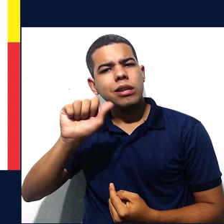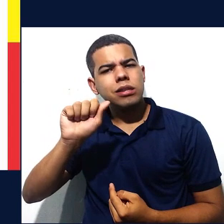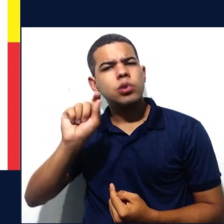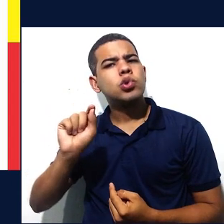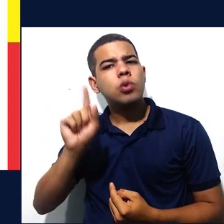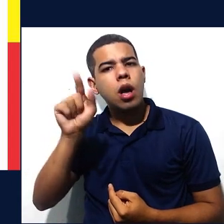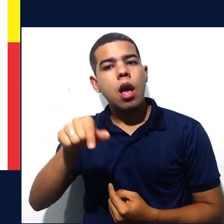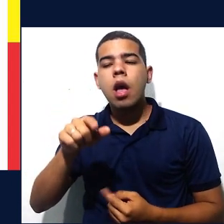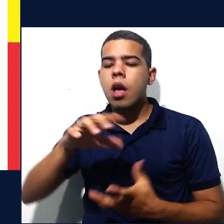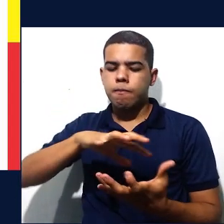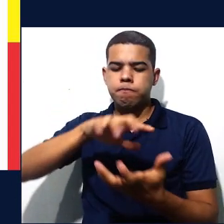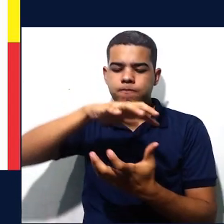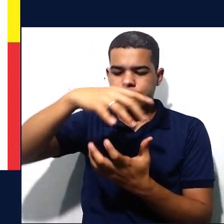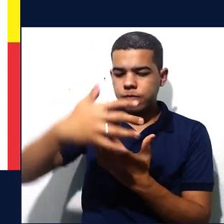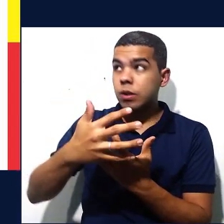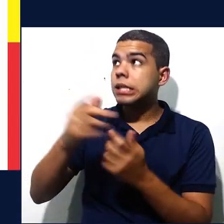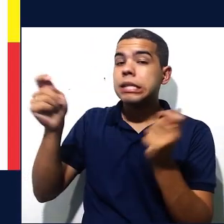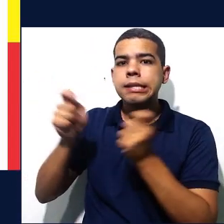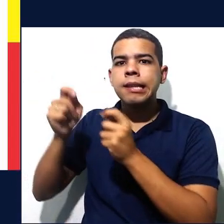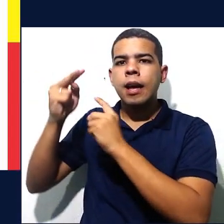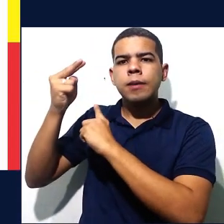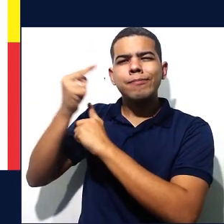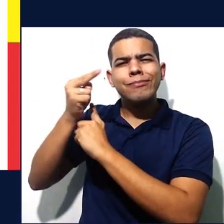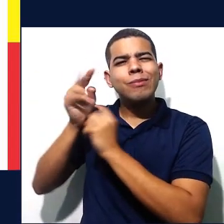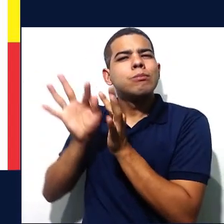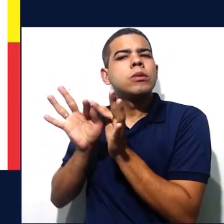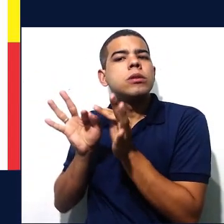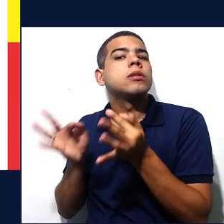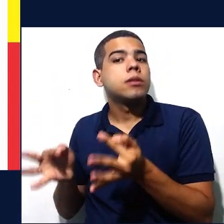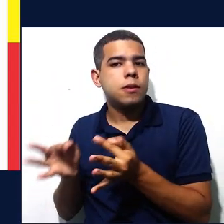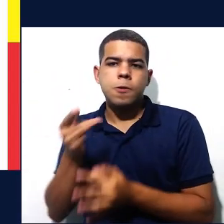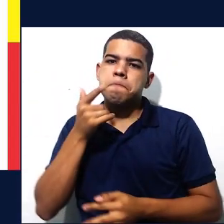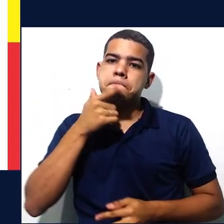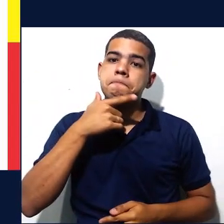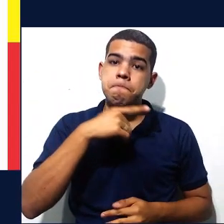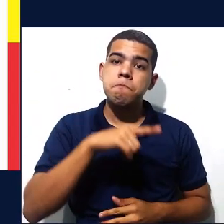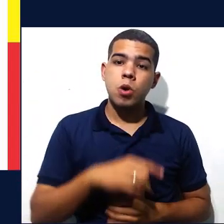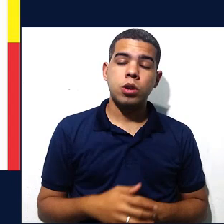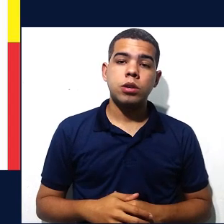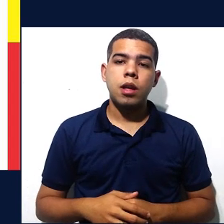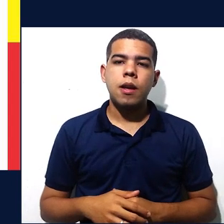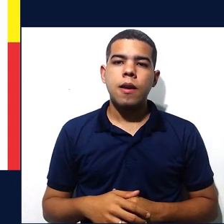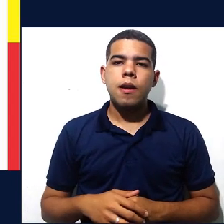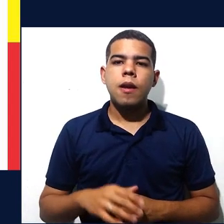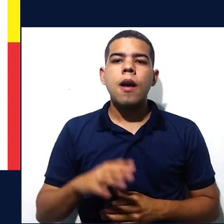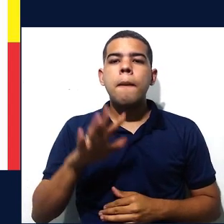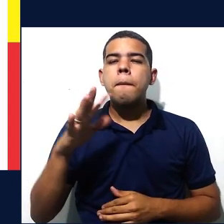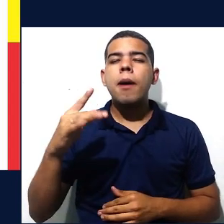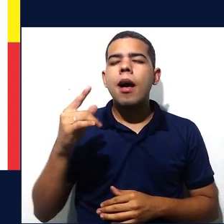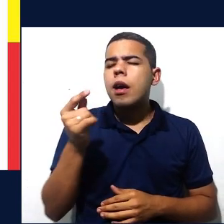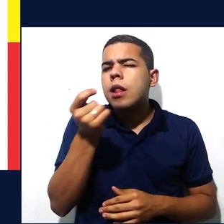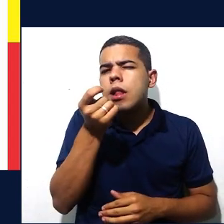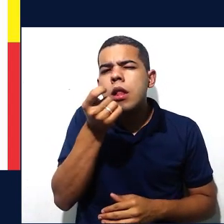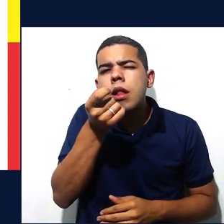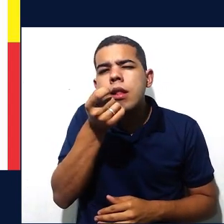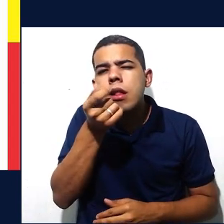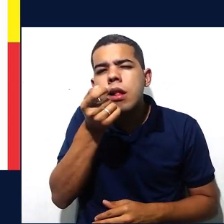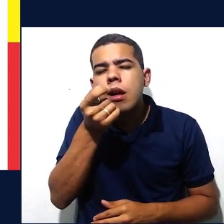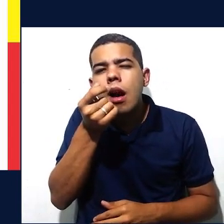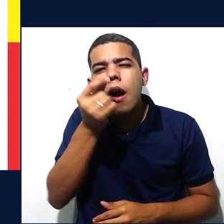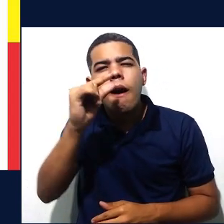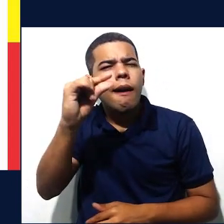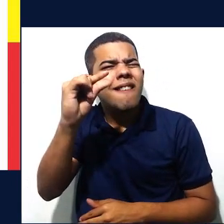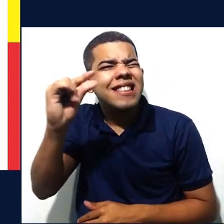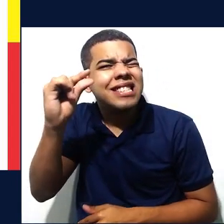proteger e absorver a maior parte desses raios, dessa radiação ultravioleta, uma pequena parte ela vai atingir